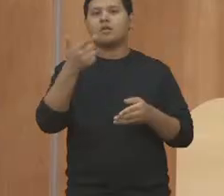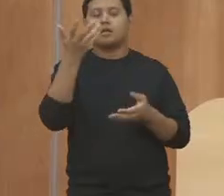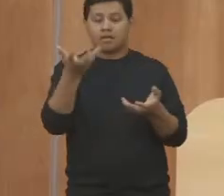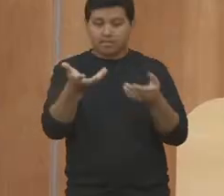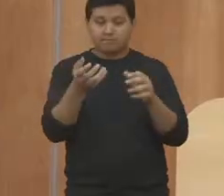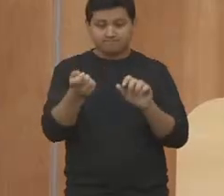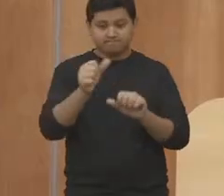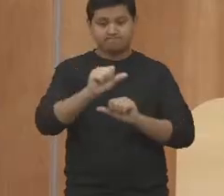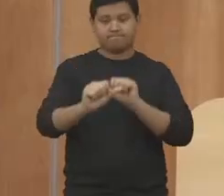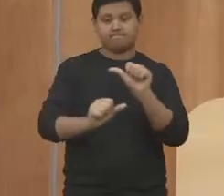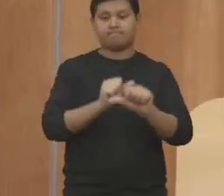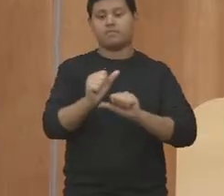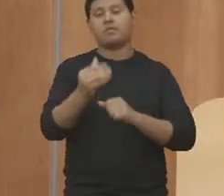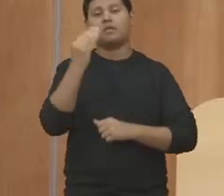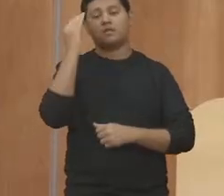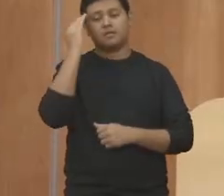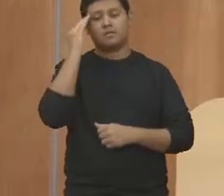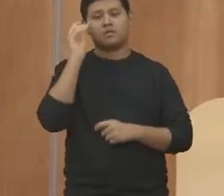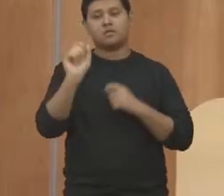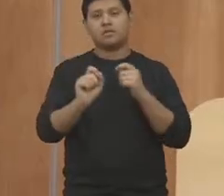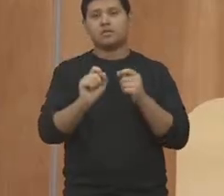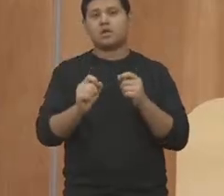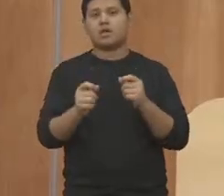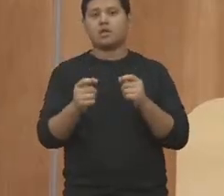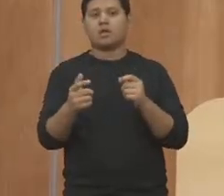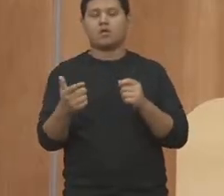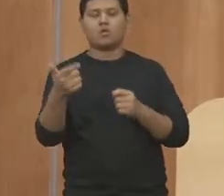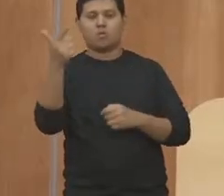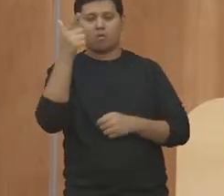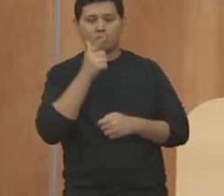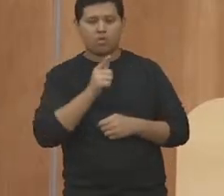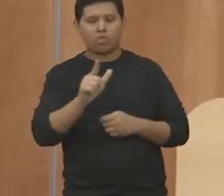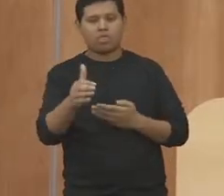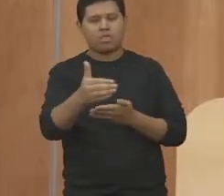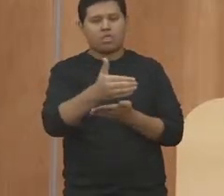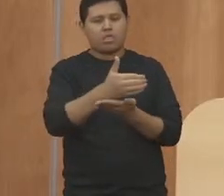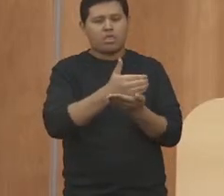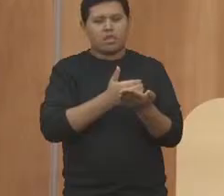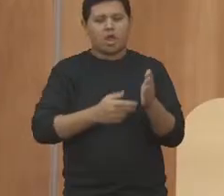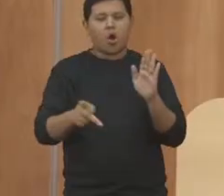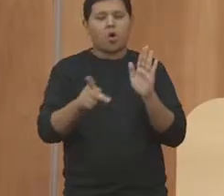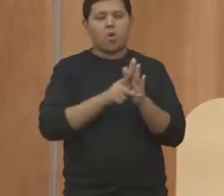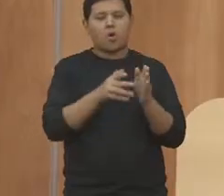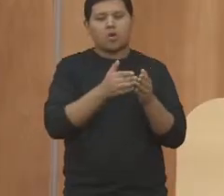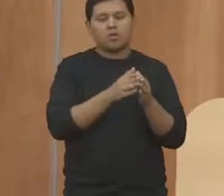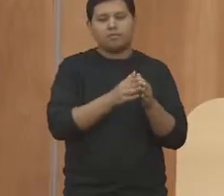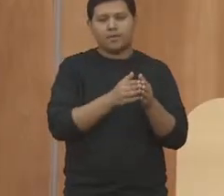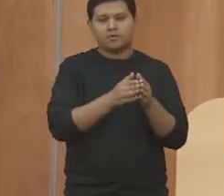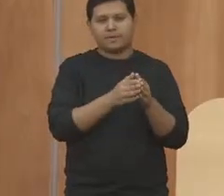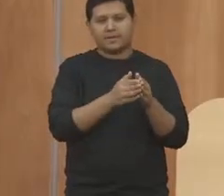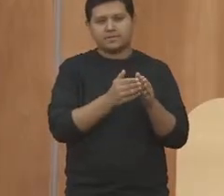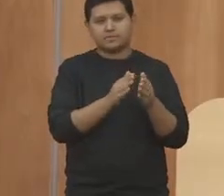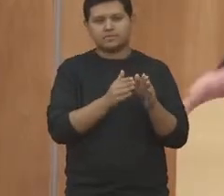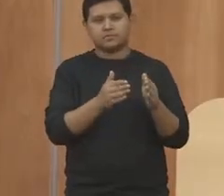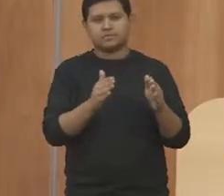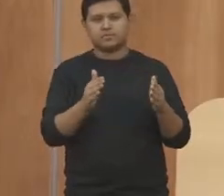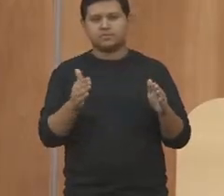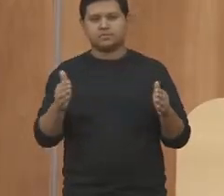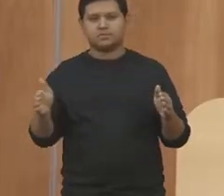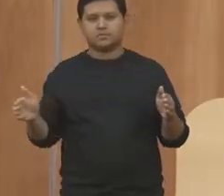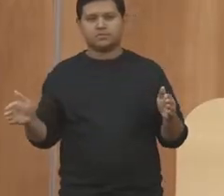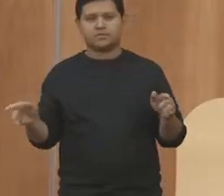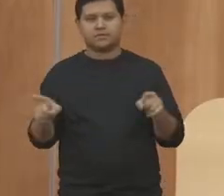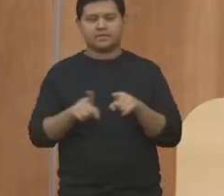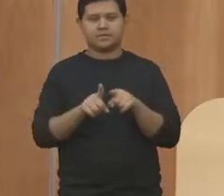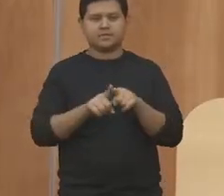mudar. A gente entende que recuperar a receita é um projeto de médio prazo. Eu não consigo, da noite para o dia, recuperar uma